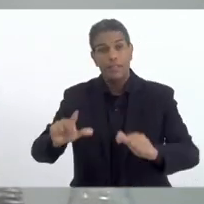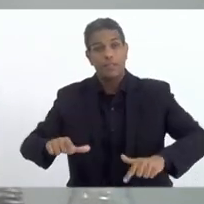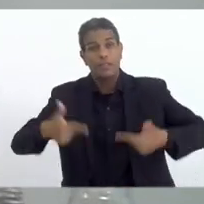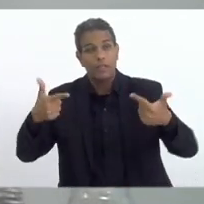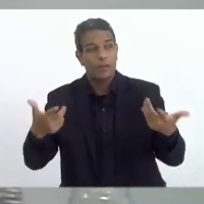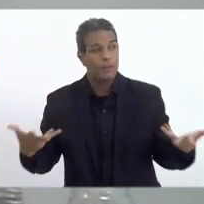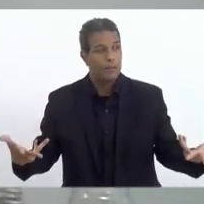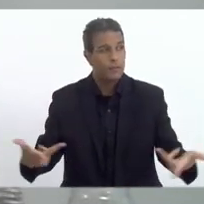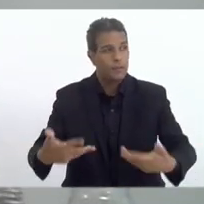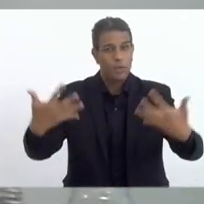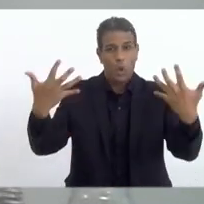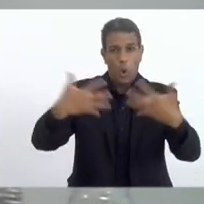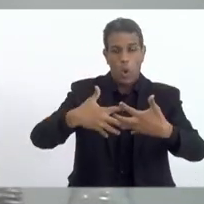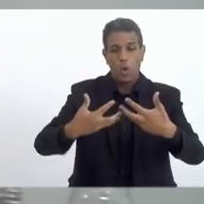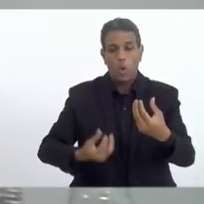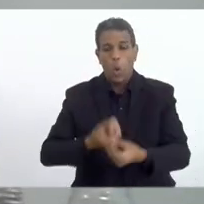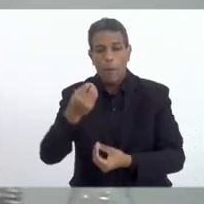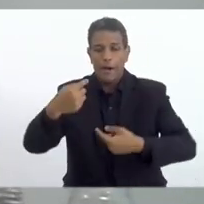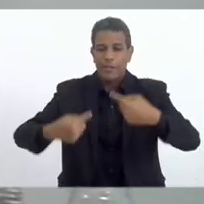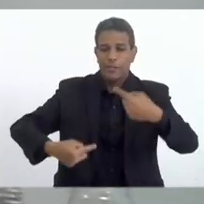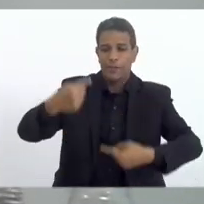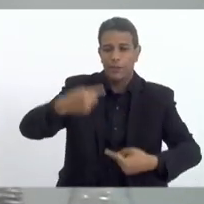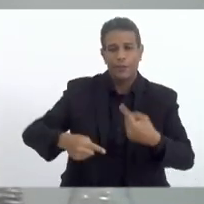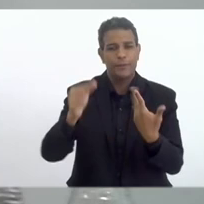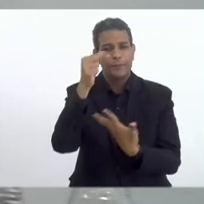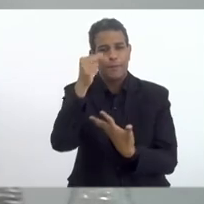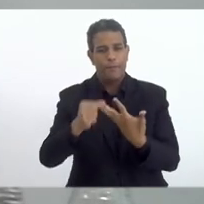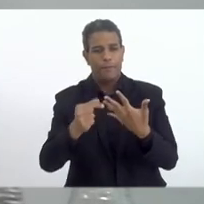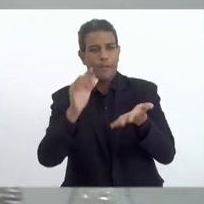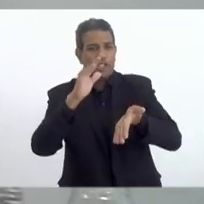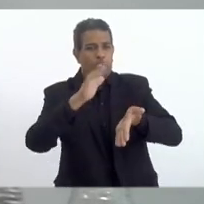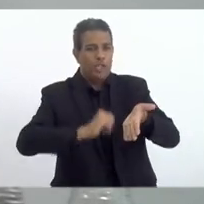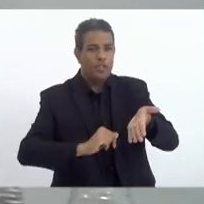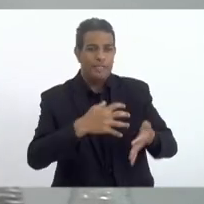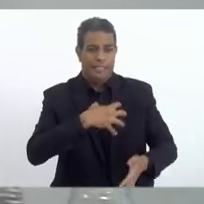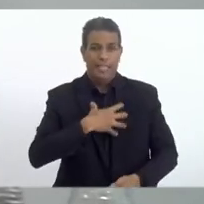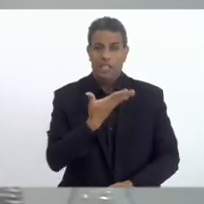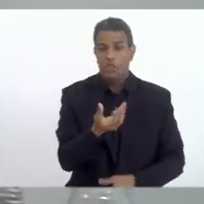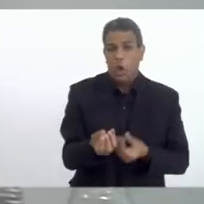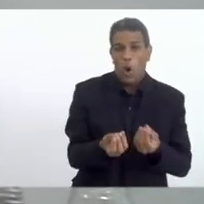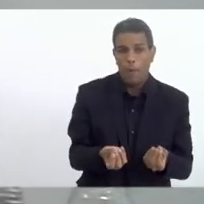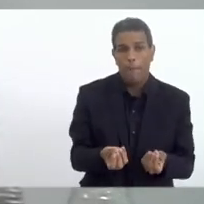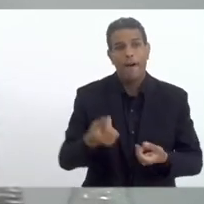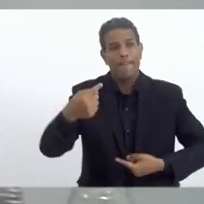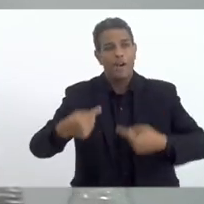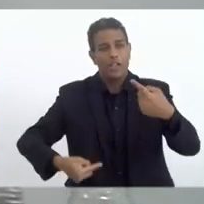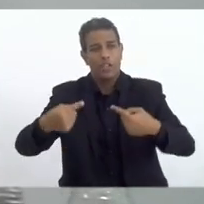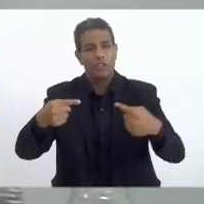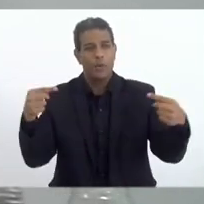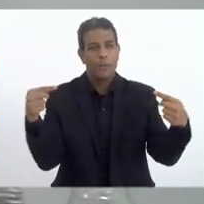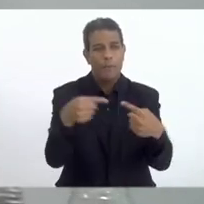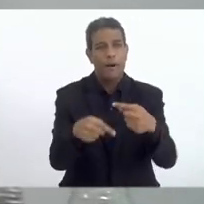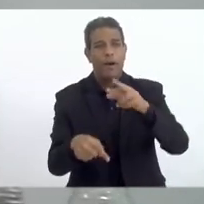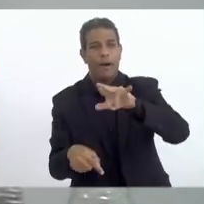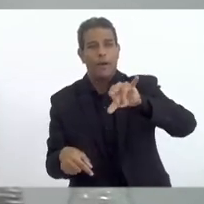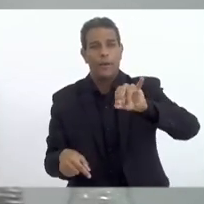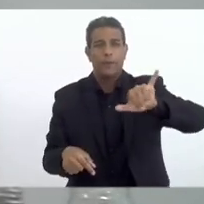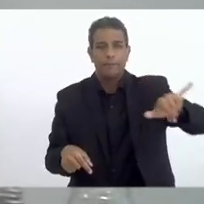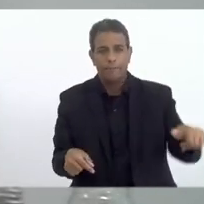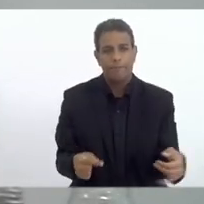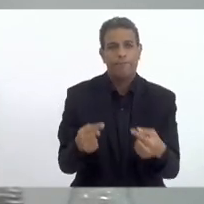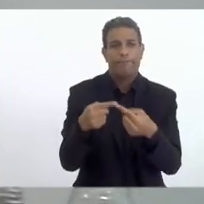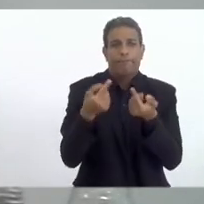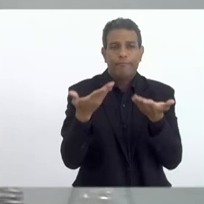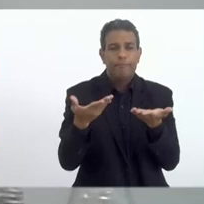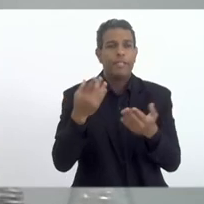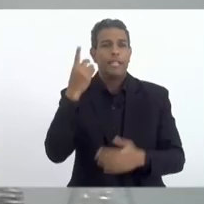qualificada do governo para discutir e deixar uma carreira de fora. Não há sentido nenhum. A gente vai fazer a discussão do Rio Previdência como um todo, assim como foi encaminhado o